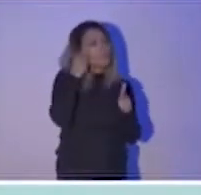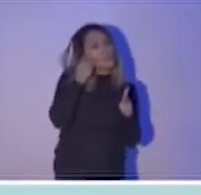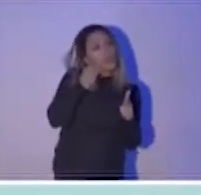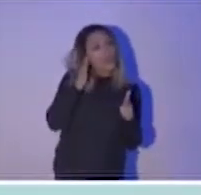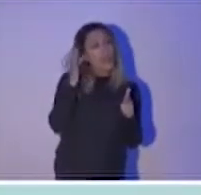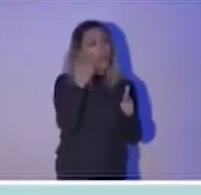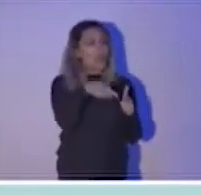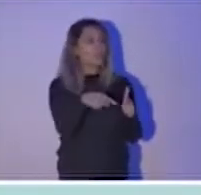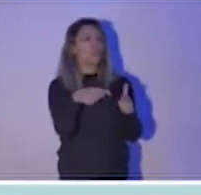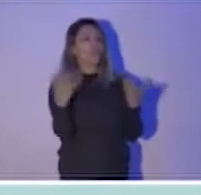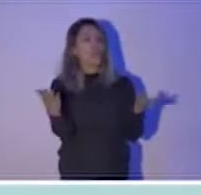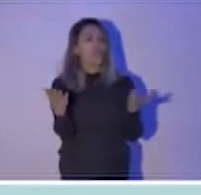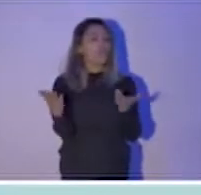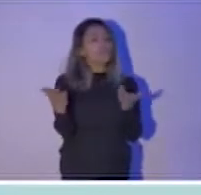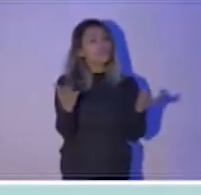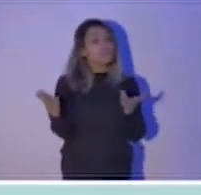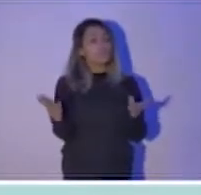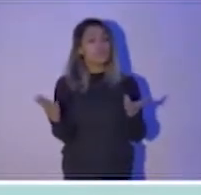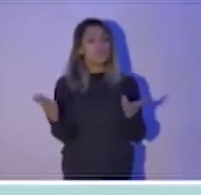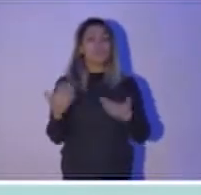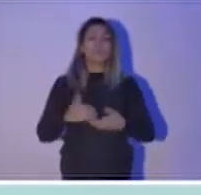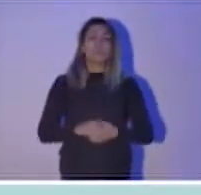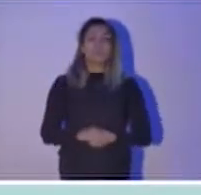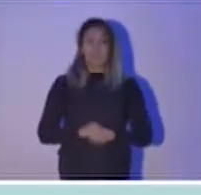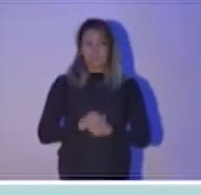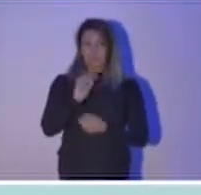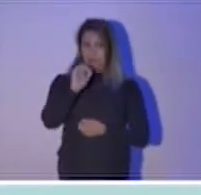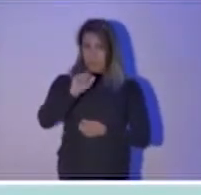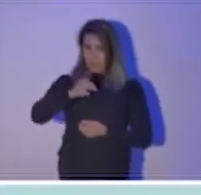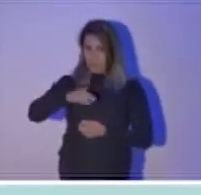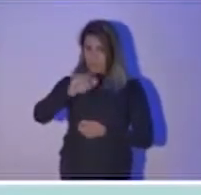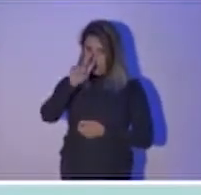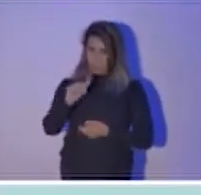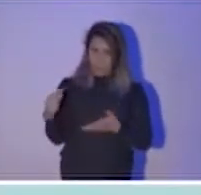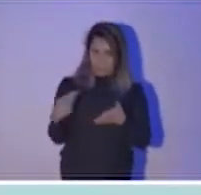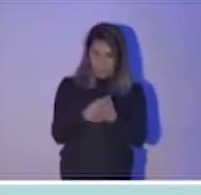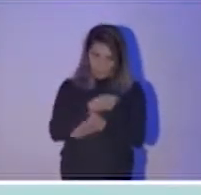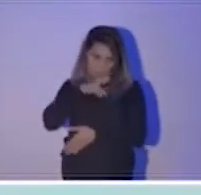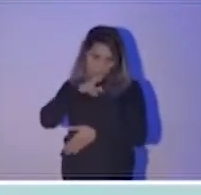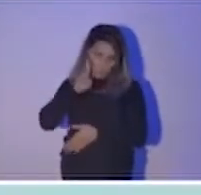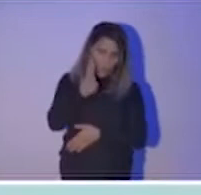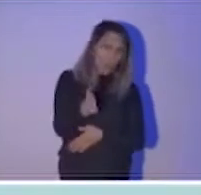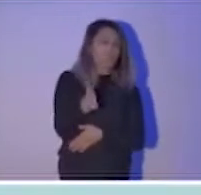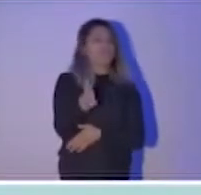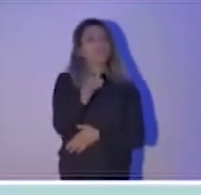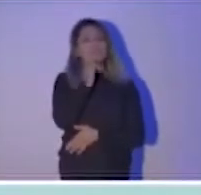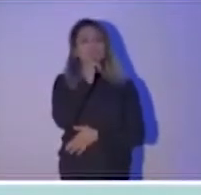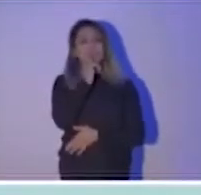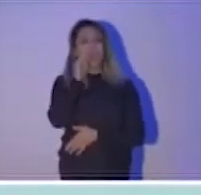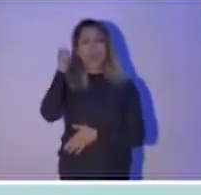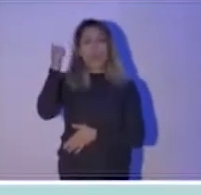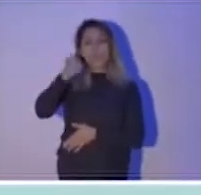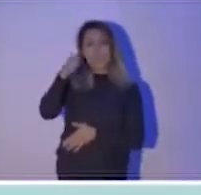ela. Então, voltando na pergunta da Camila, na hora que vem a avaliação, a secretaria